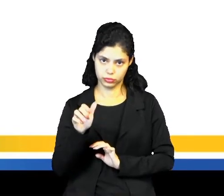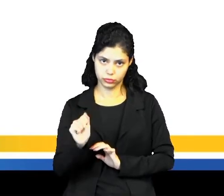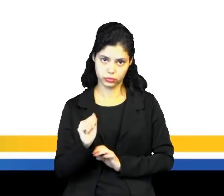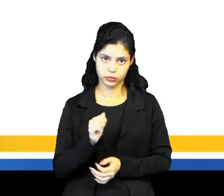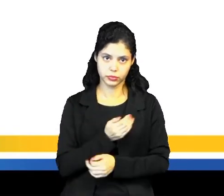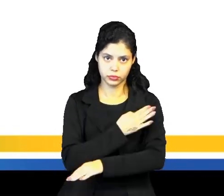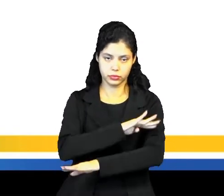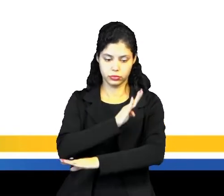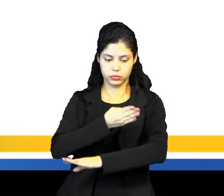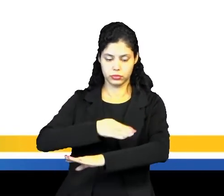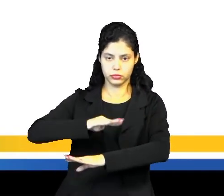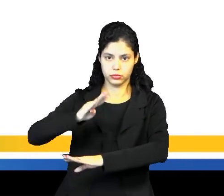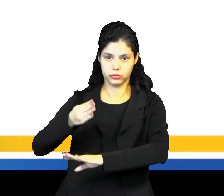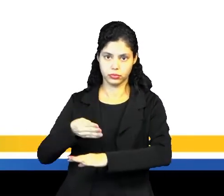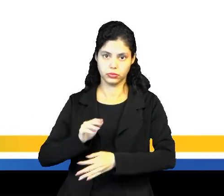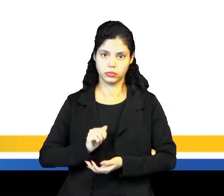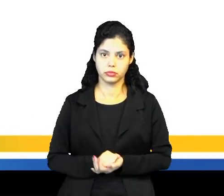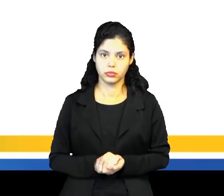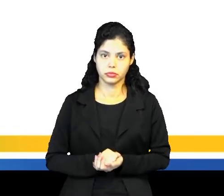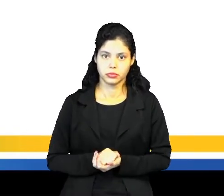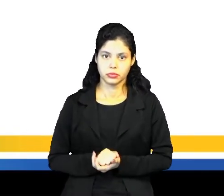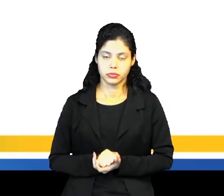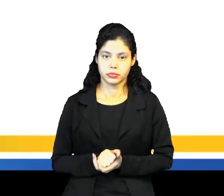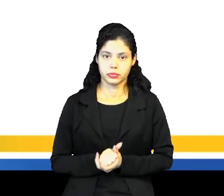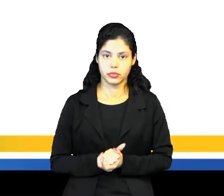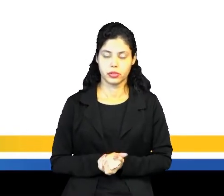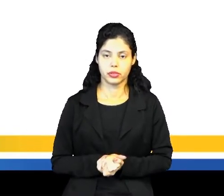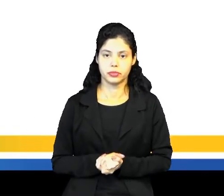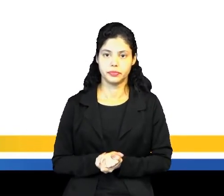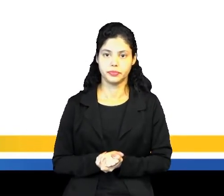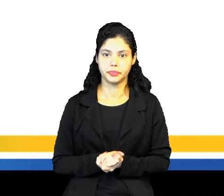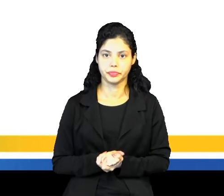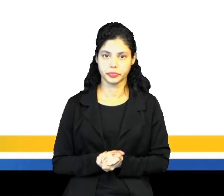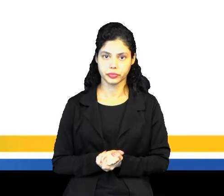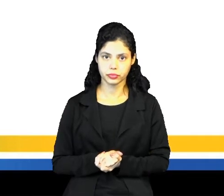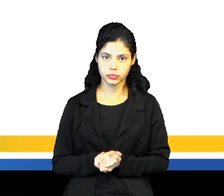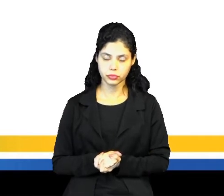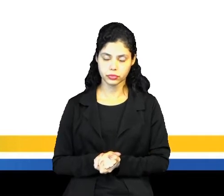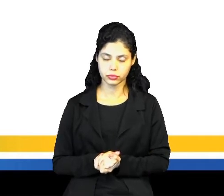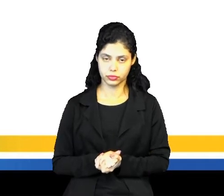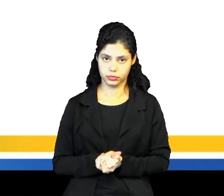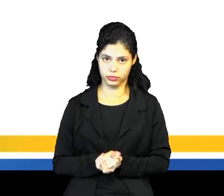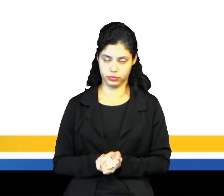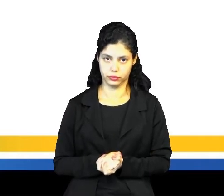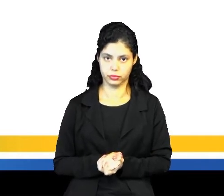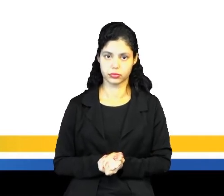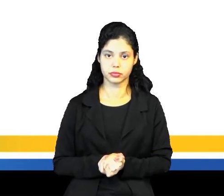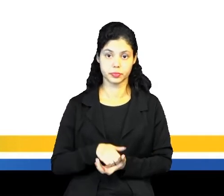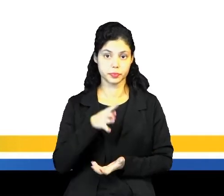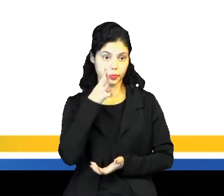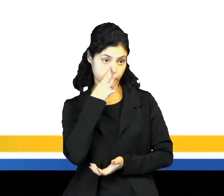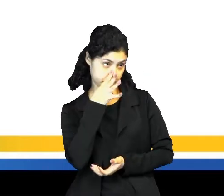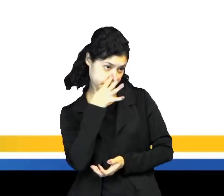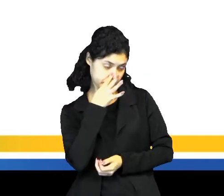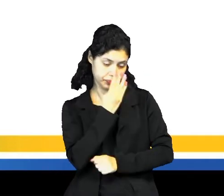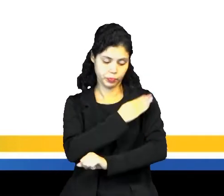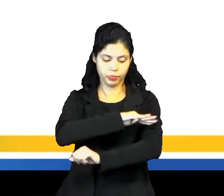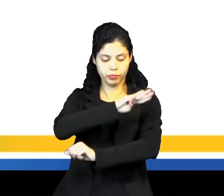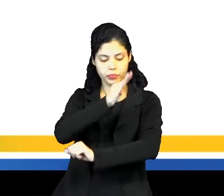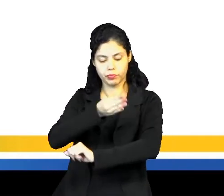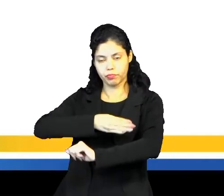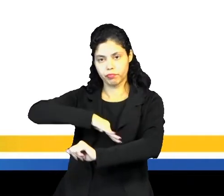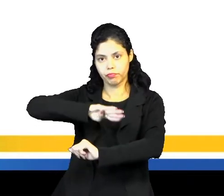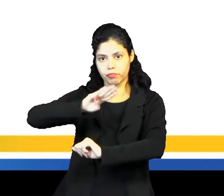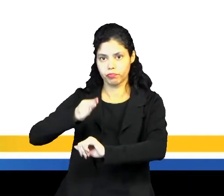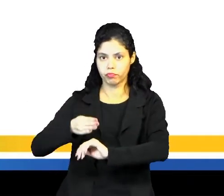na região, parte da região do Chile, né? E ele se coloca também a observar, né, também as